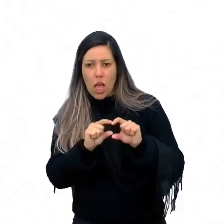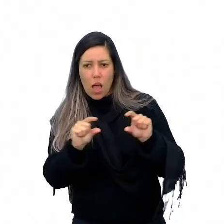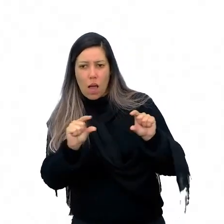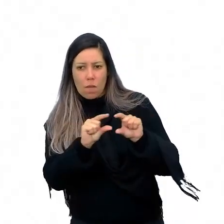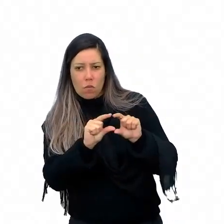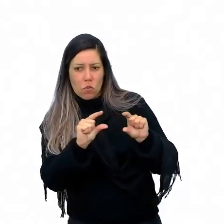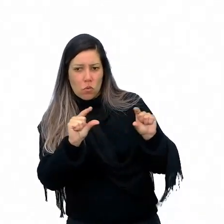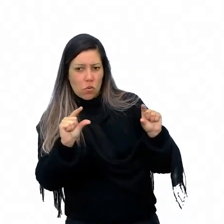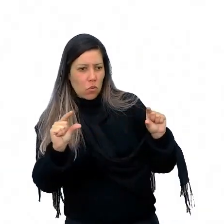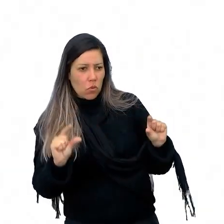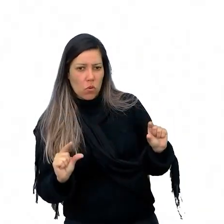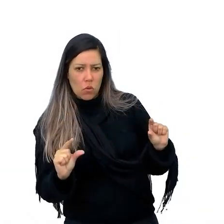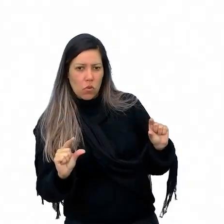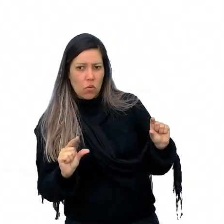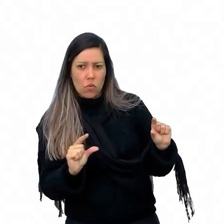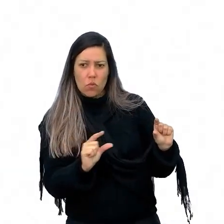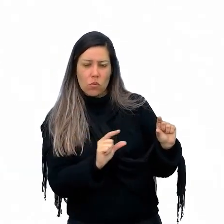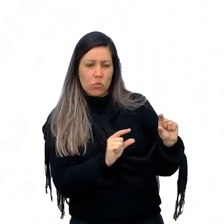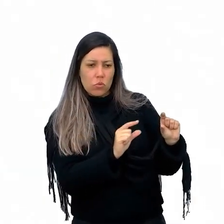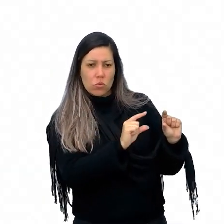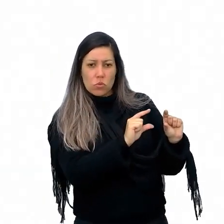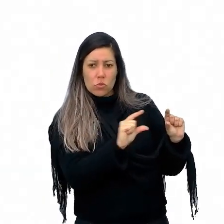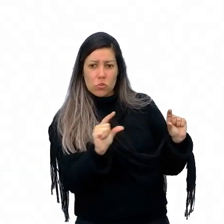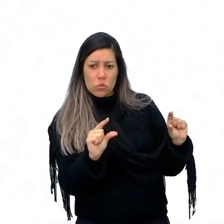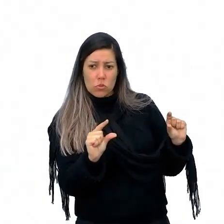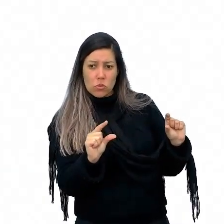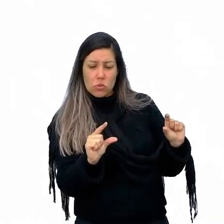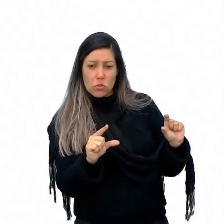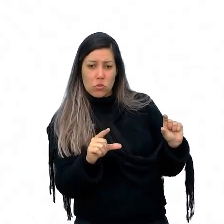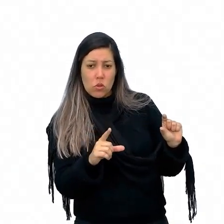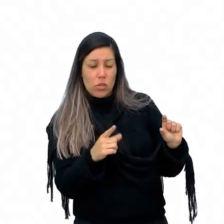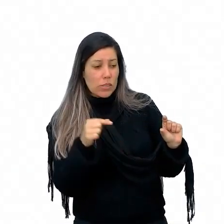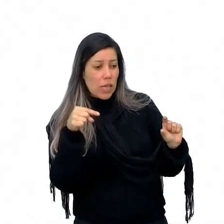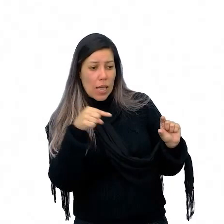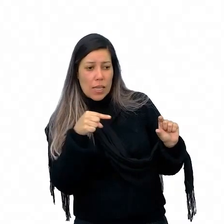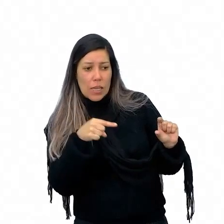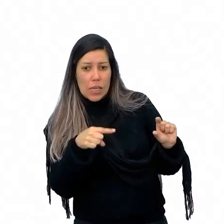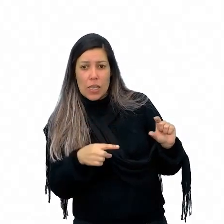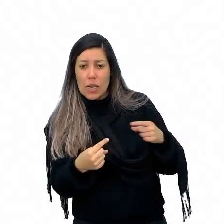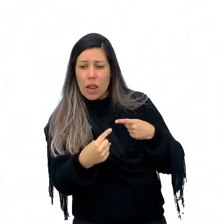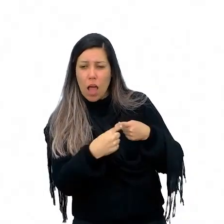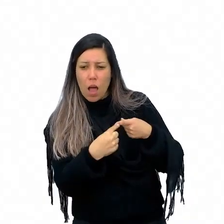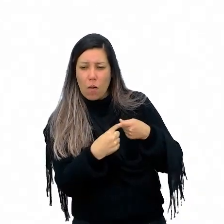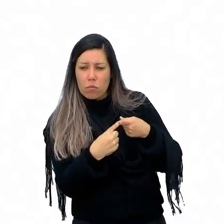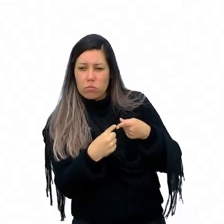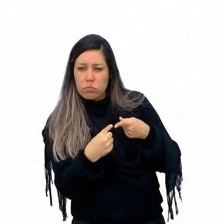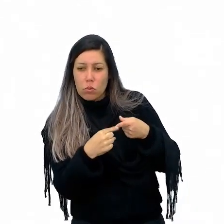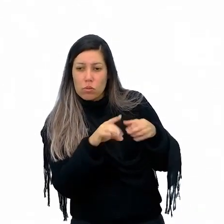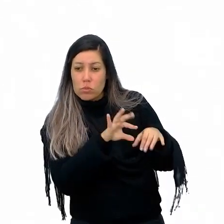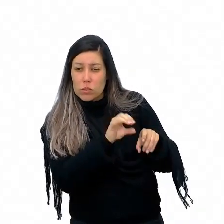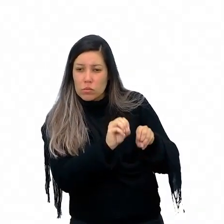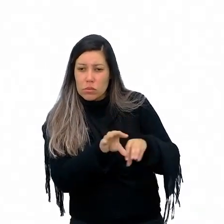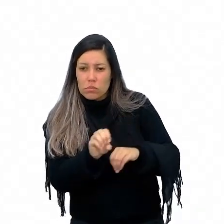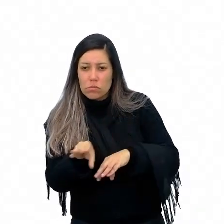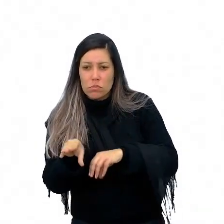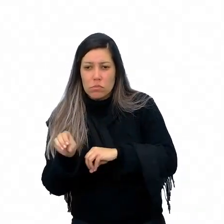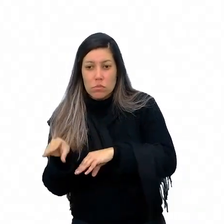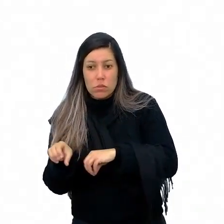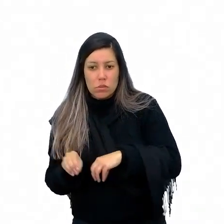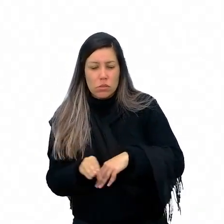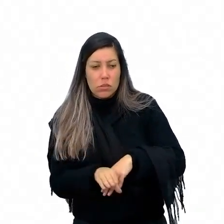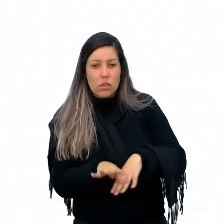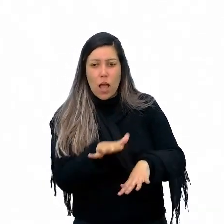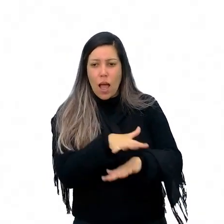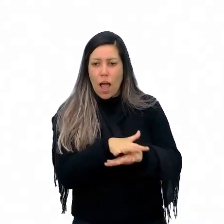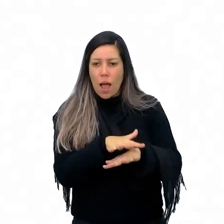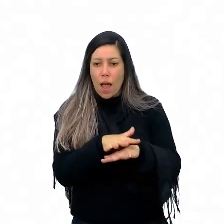vai abordar com a turma dele o objeto matemático ali, funções. Então, olhando somente para o objeto matemático,